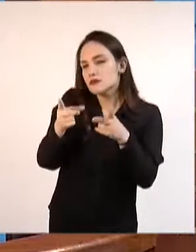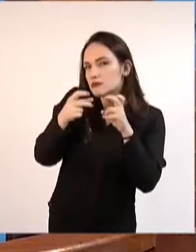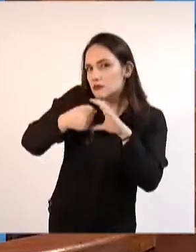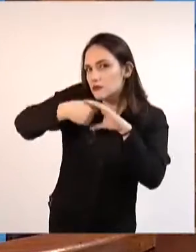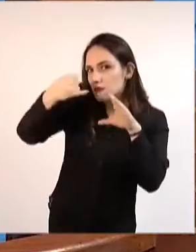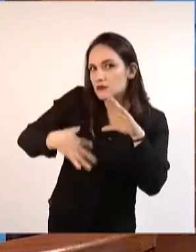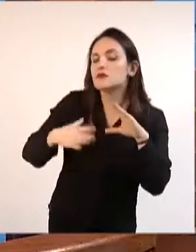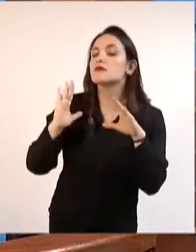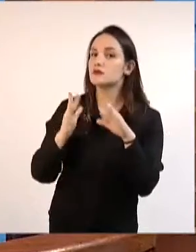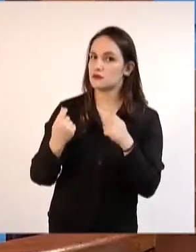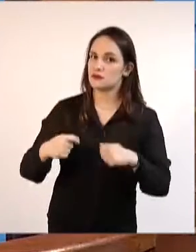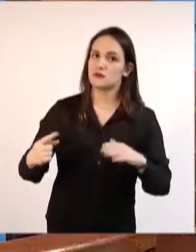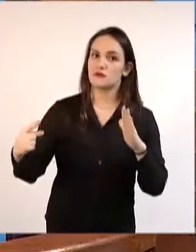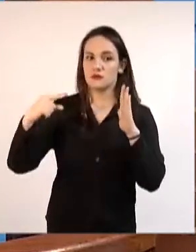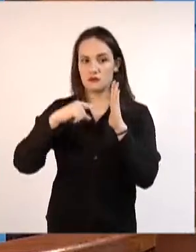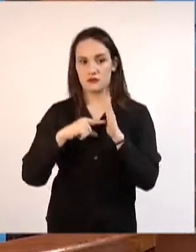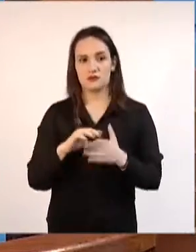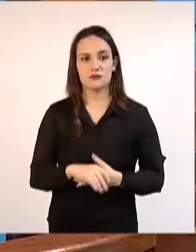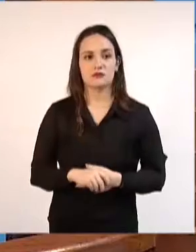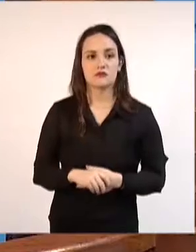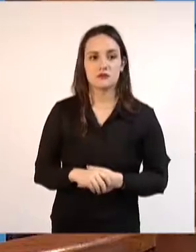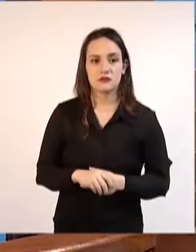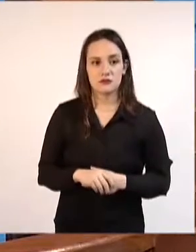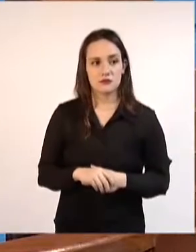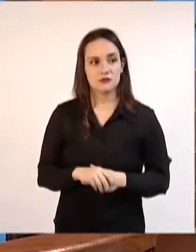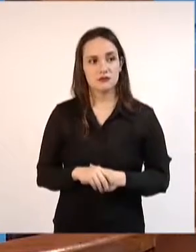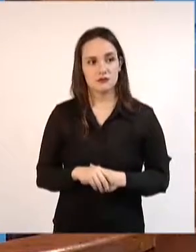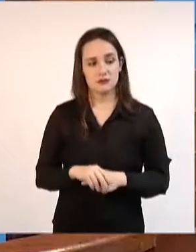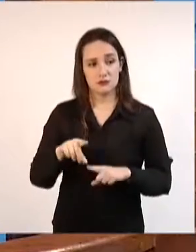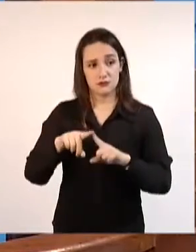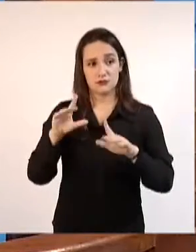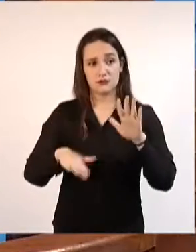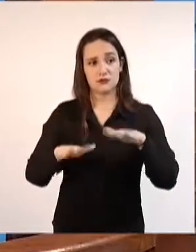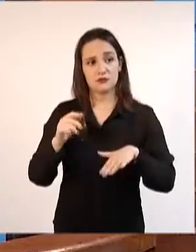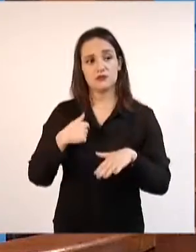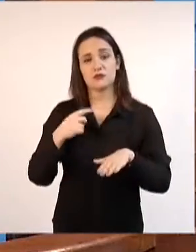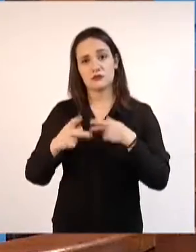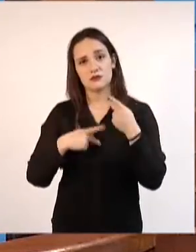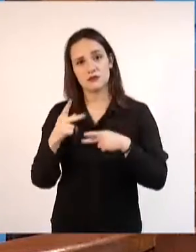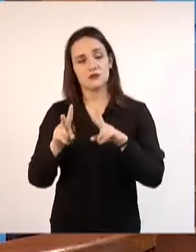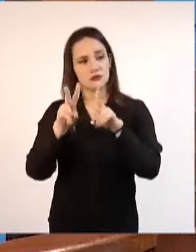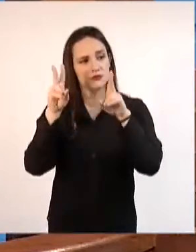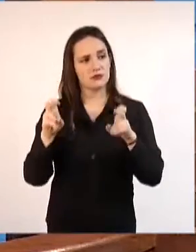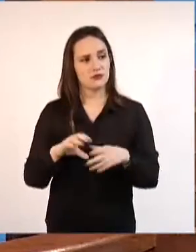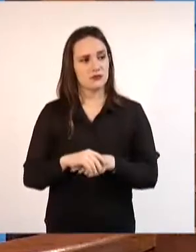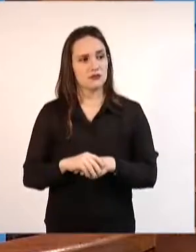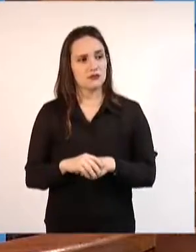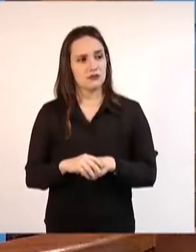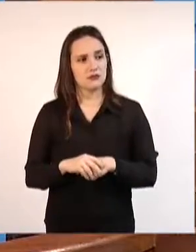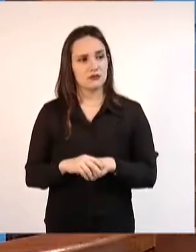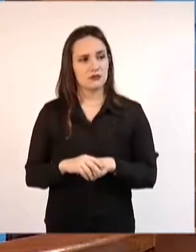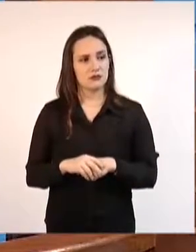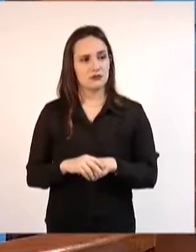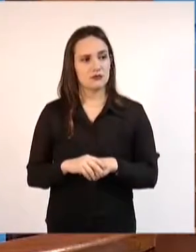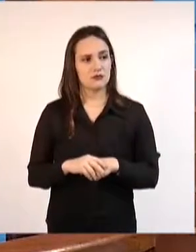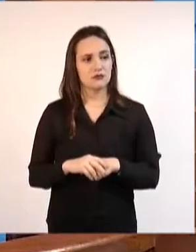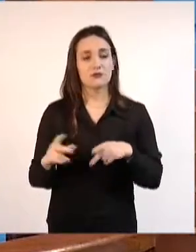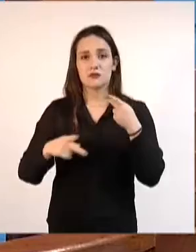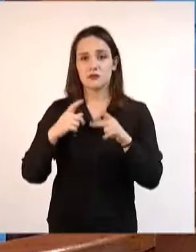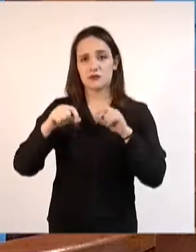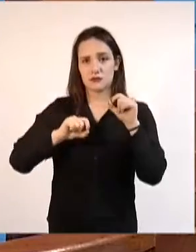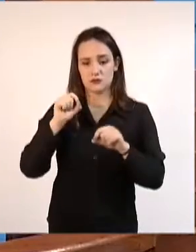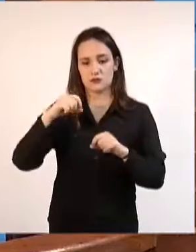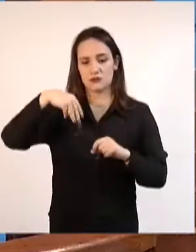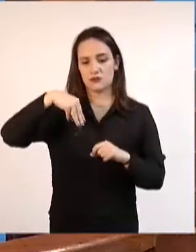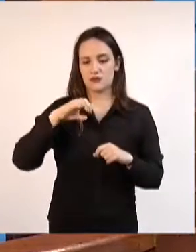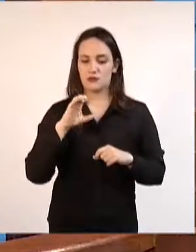que ser denunciados. Mas muitas pessoas, quando eu coloco esse assunto em debate, as mulheres dizem, esse negócio de medida protetiva não adianta nada.